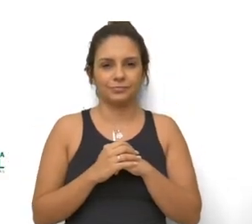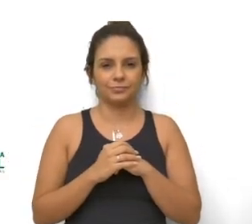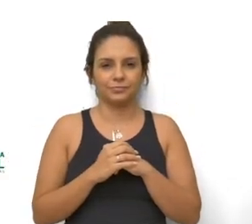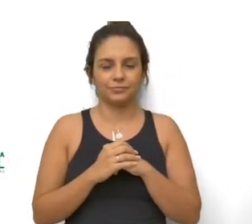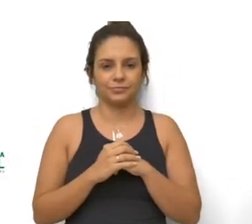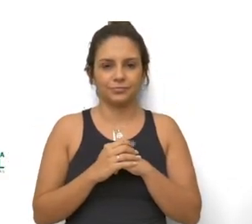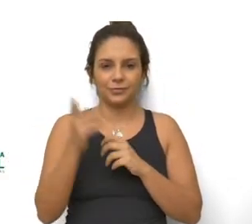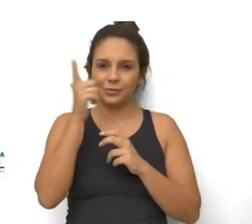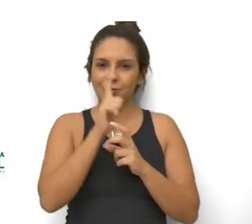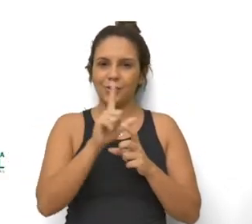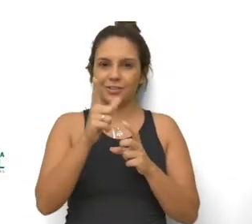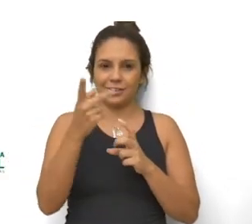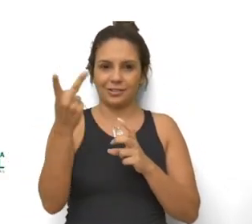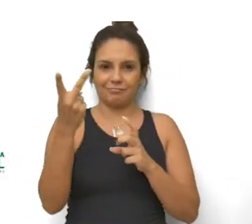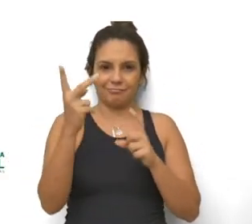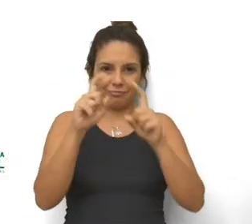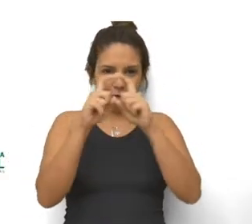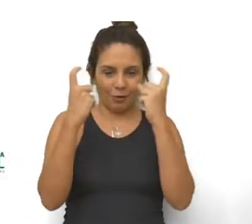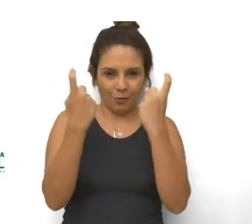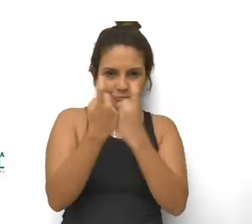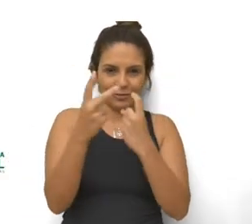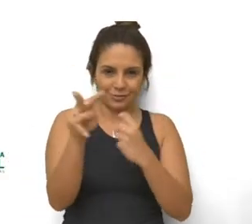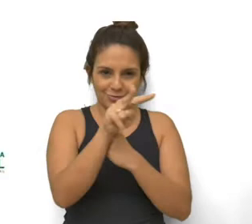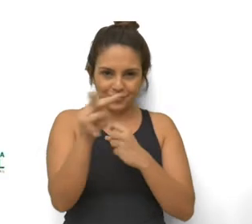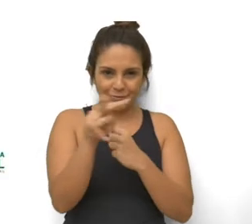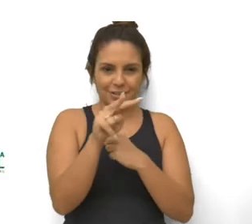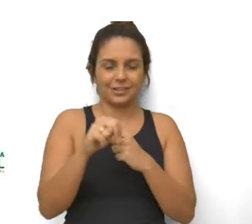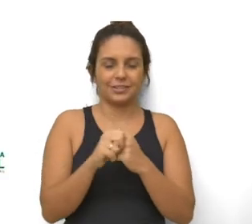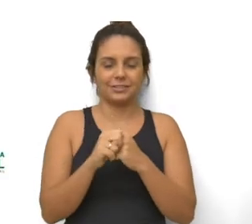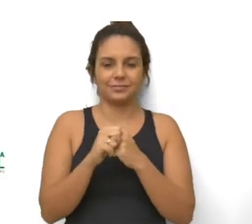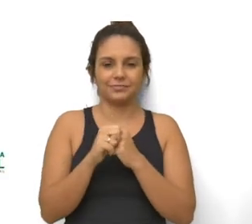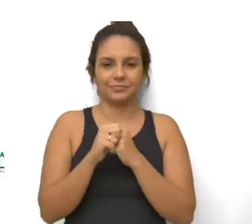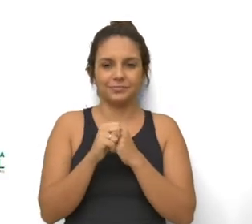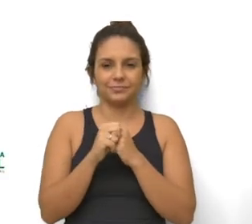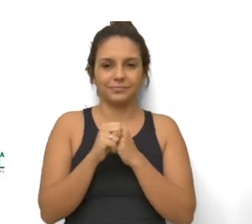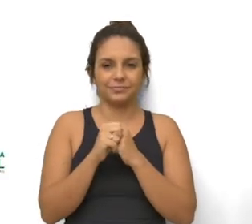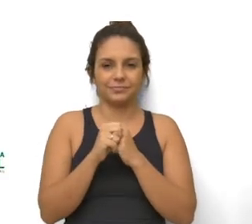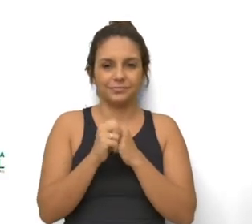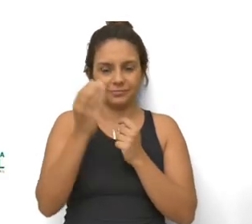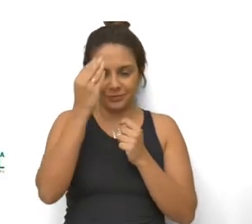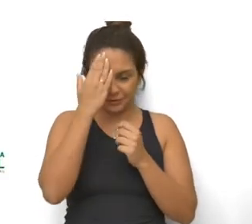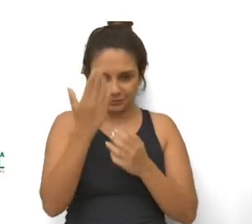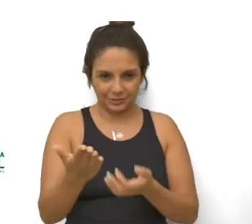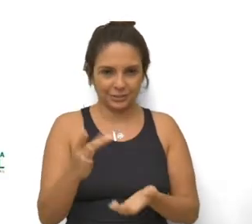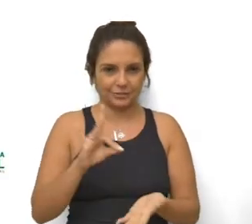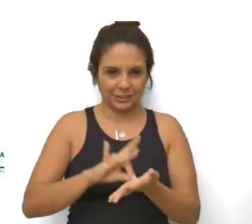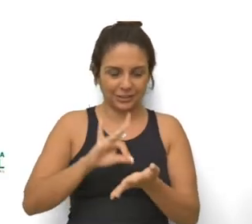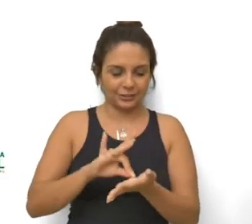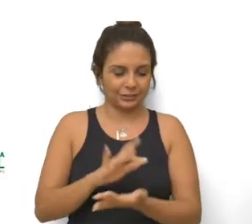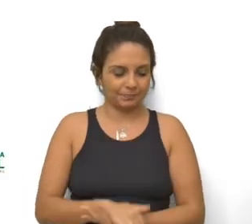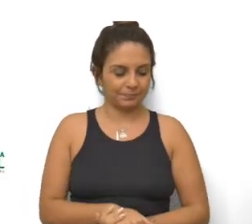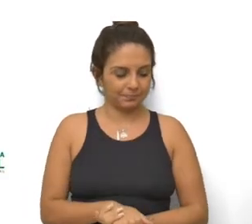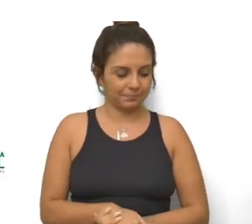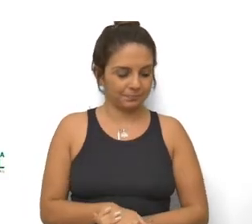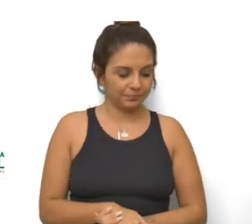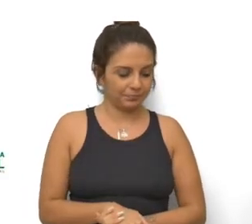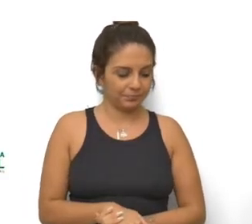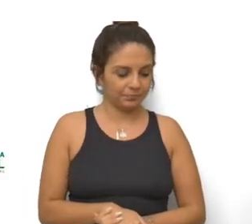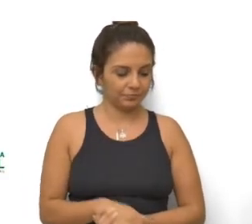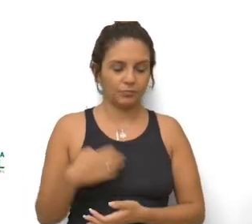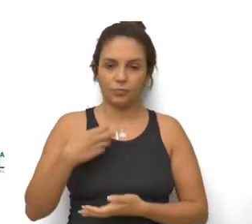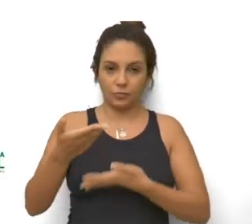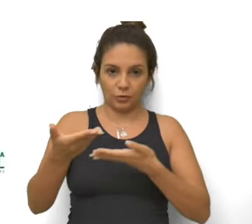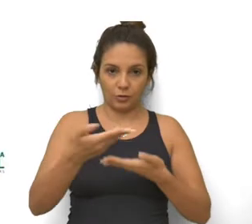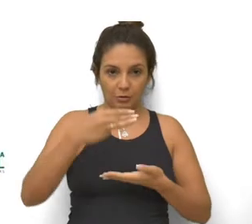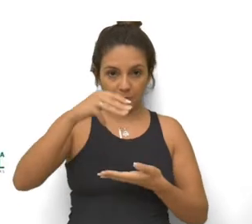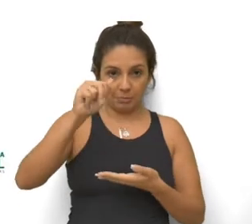reunir vocês duas e com a presença, é claro, da Mary Lu junto com a gente. Muito obrigado, de verdade. Eu queria